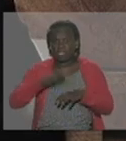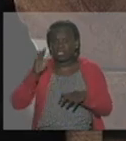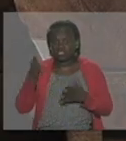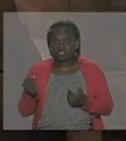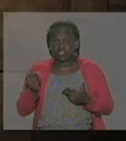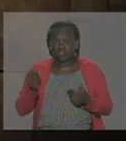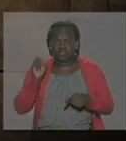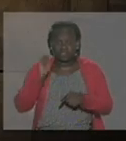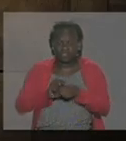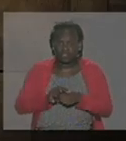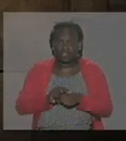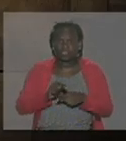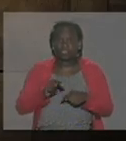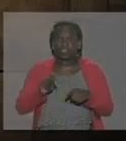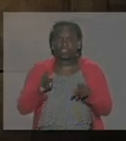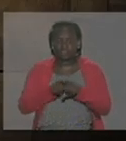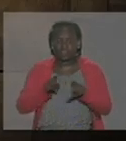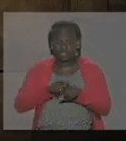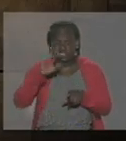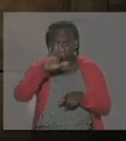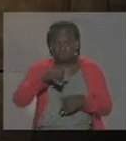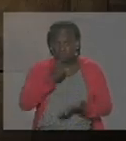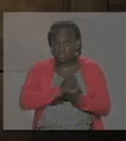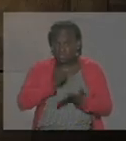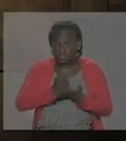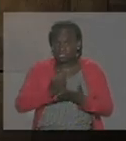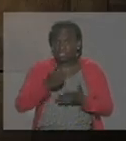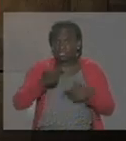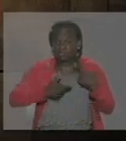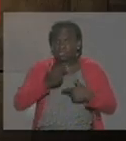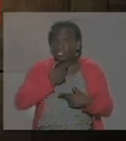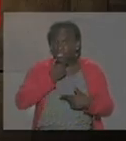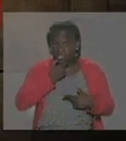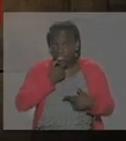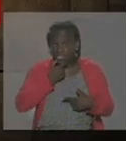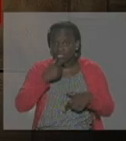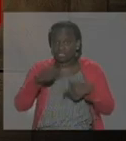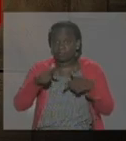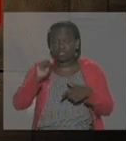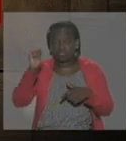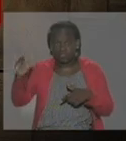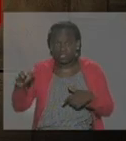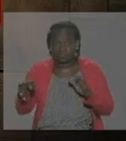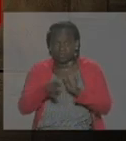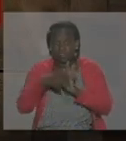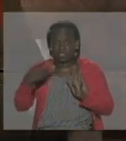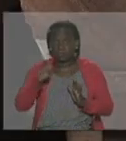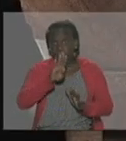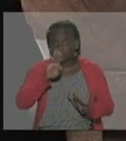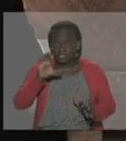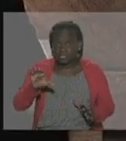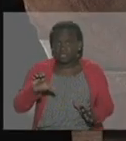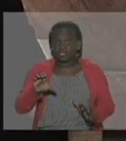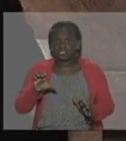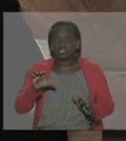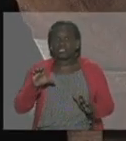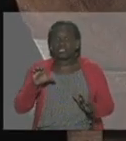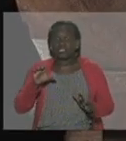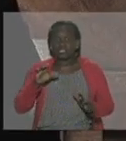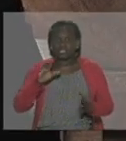foi a pessoa mais jovem e a primeira pessoa a ser contratada em Londres para trabalhar nos serviços externos da BBC que transmitem